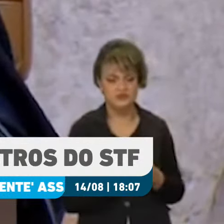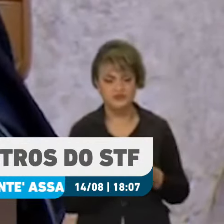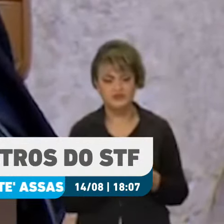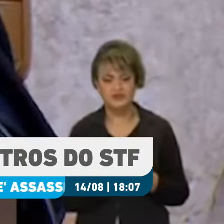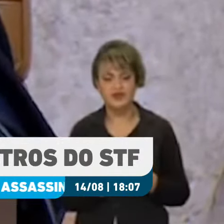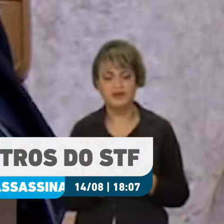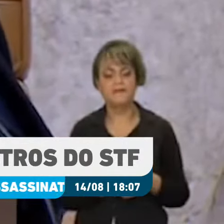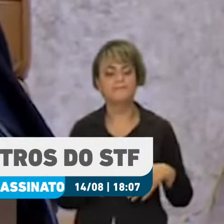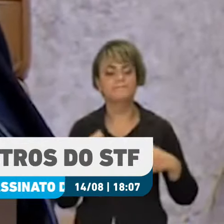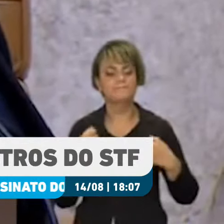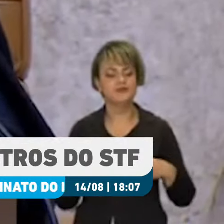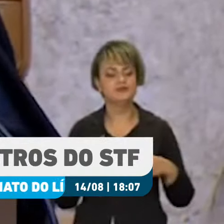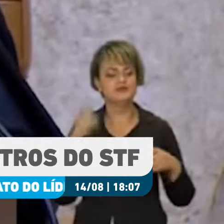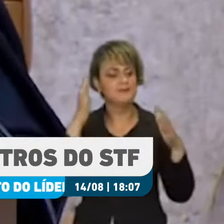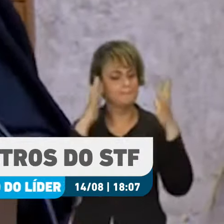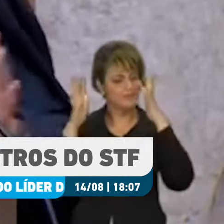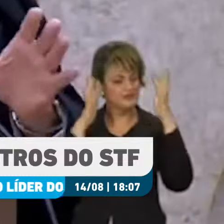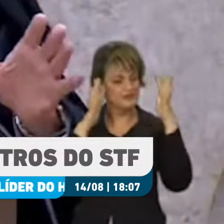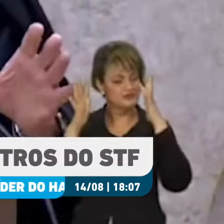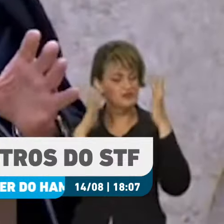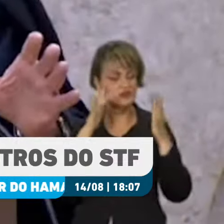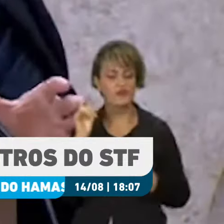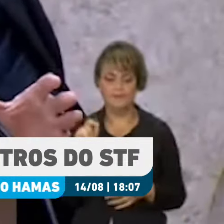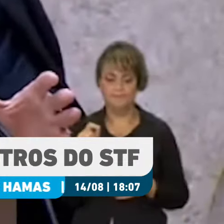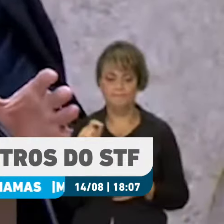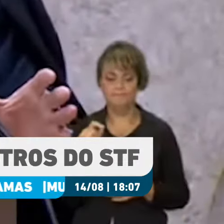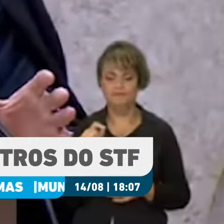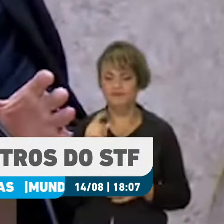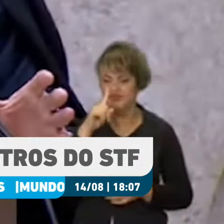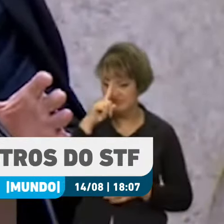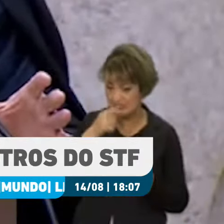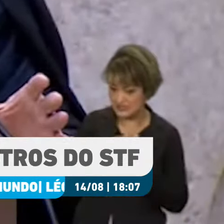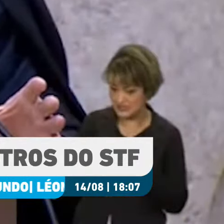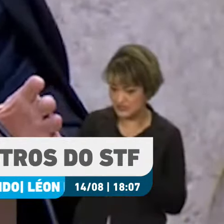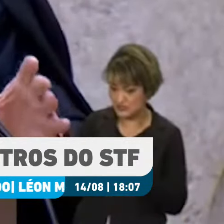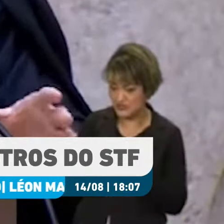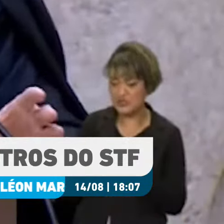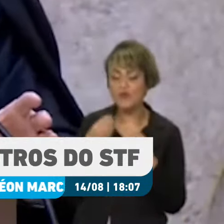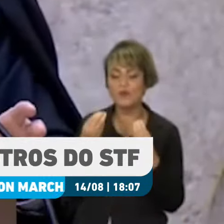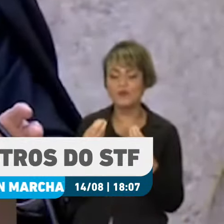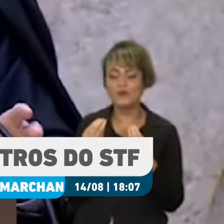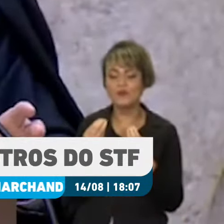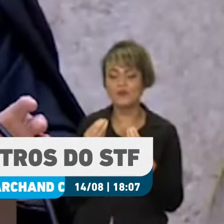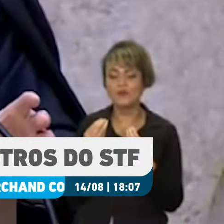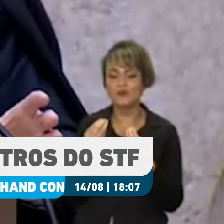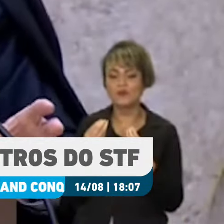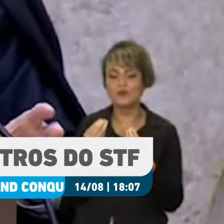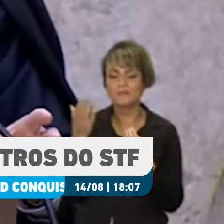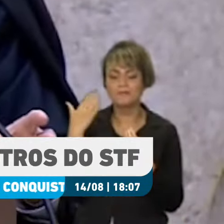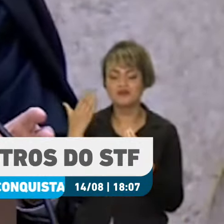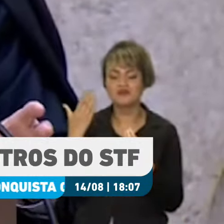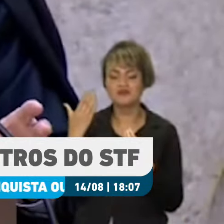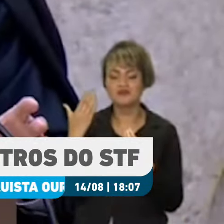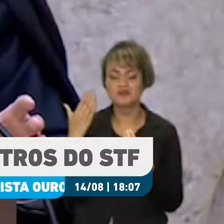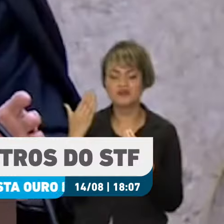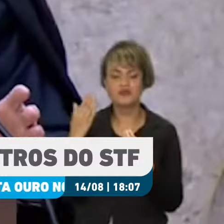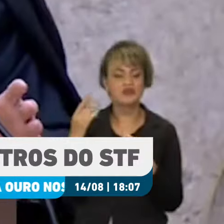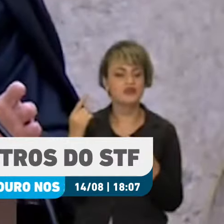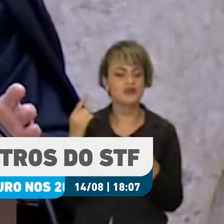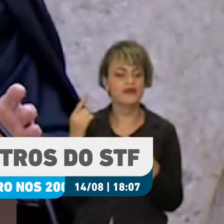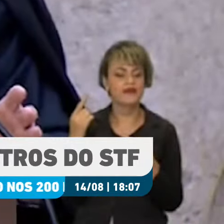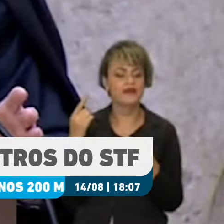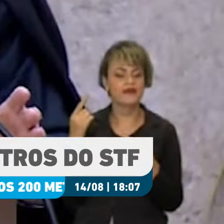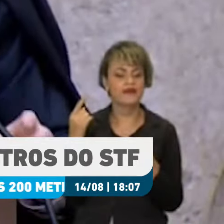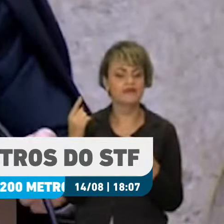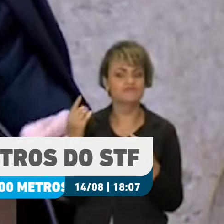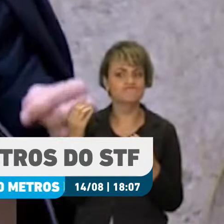levar em linha de ter em linha de conta que as decisões eram tomadas numa conjuntura extremamente adversa